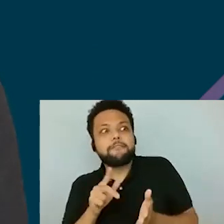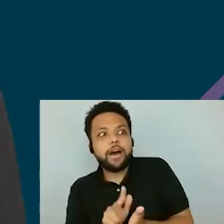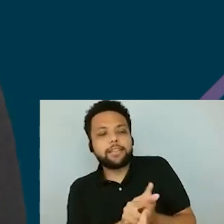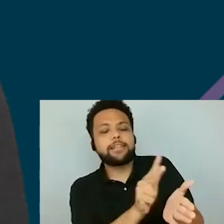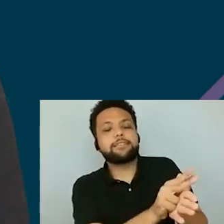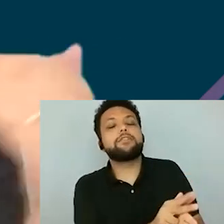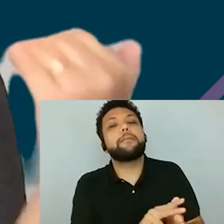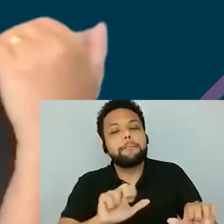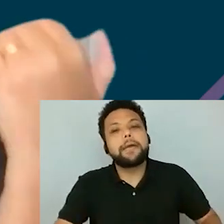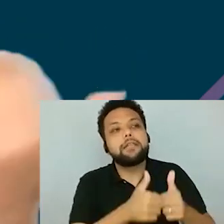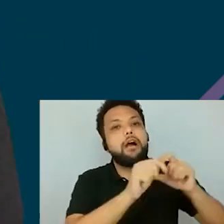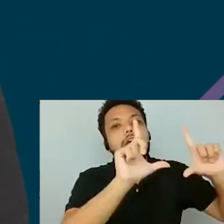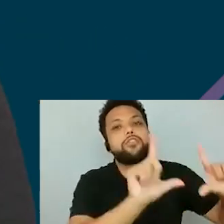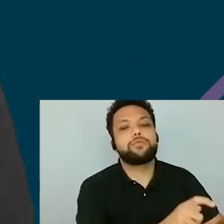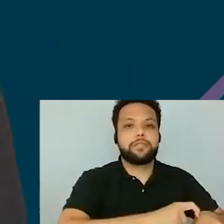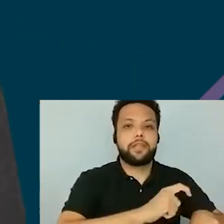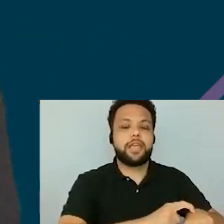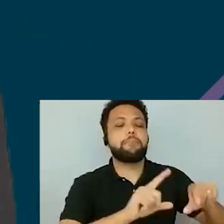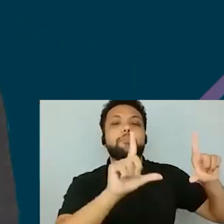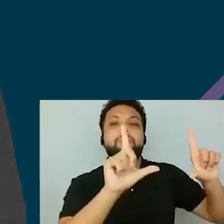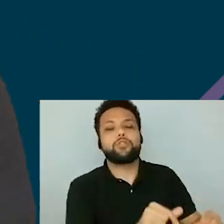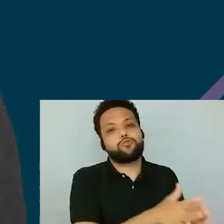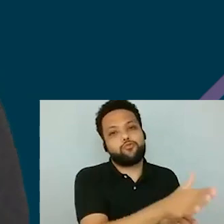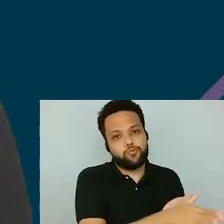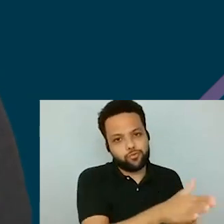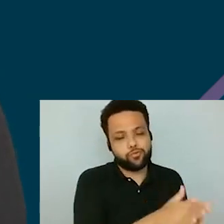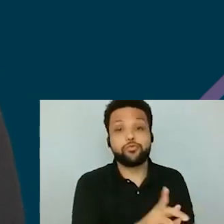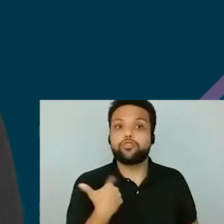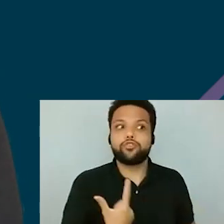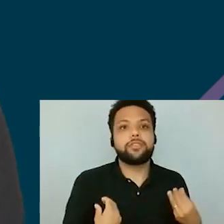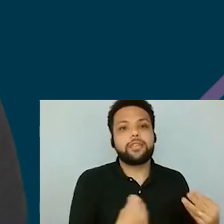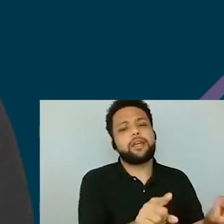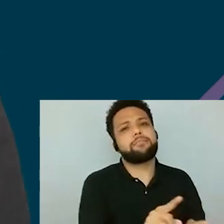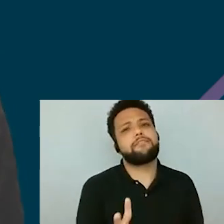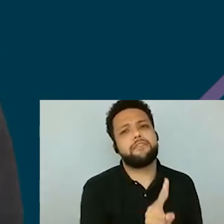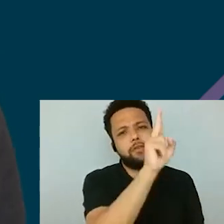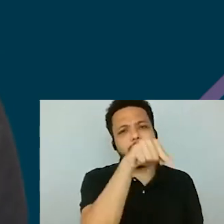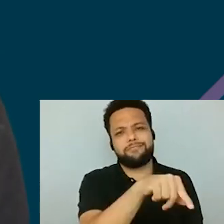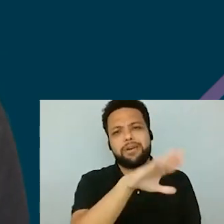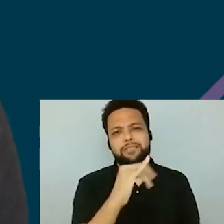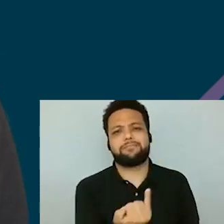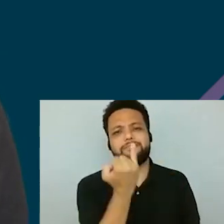de custo, tempo, enfim, e a gente entrega valor, né? Que isso é muito importante.